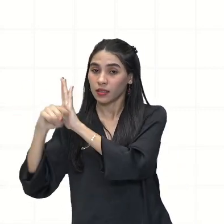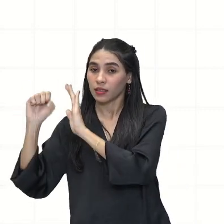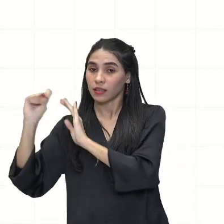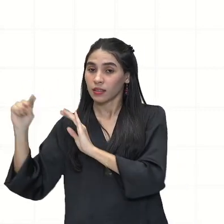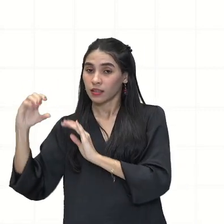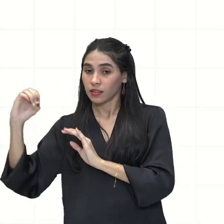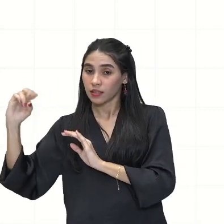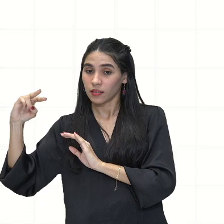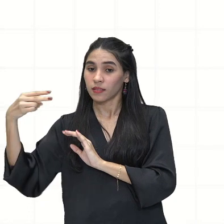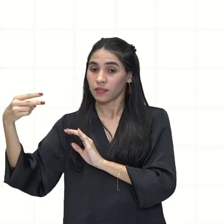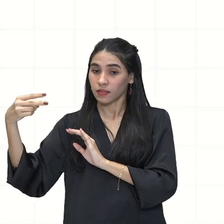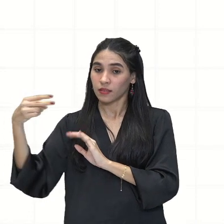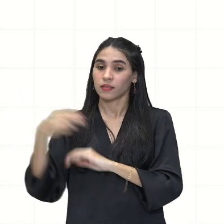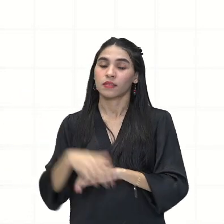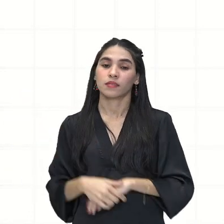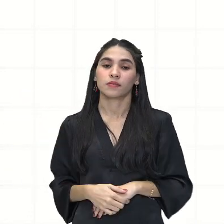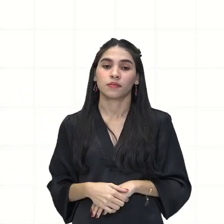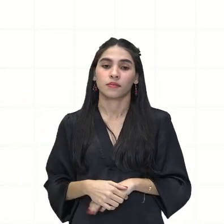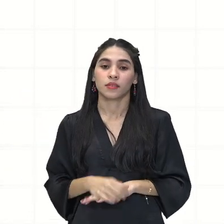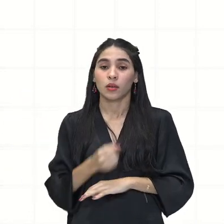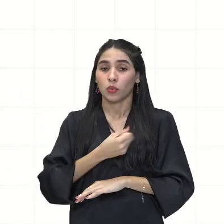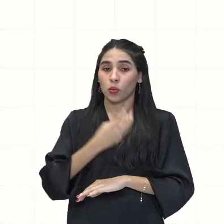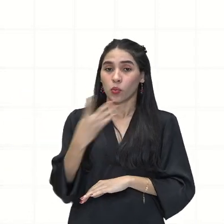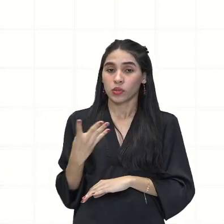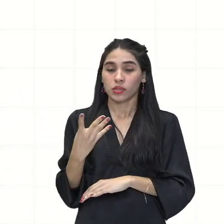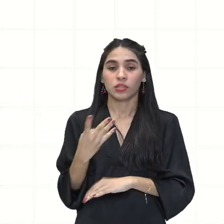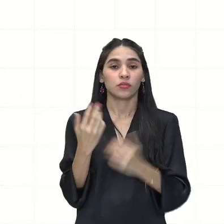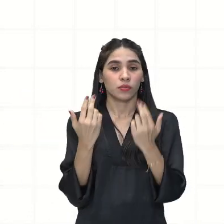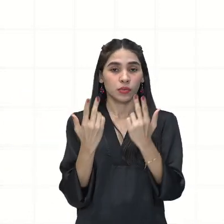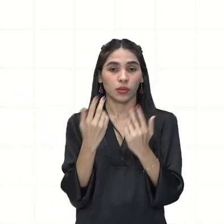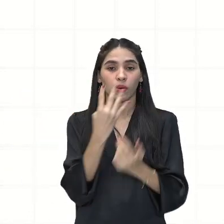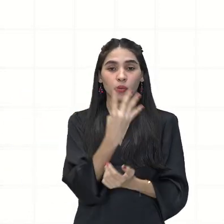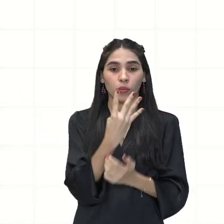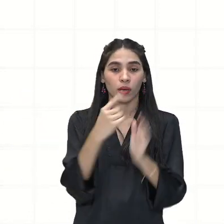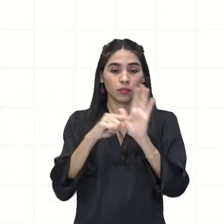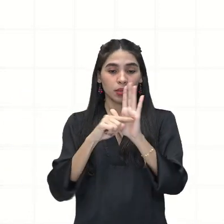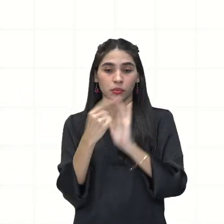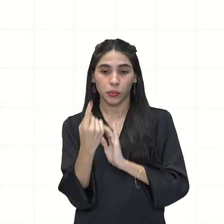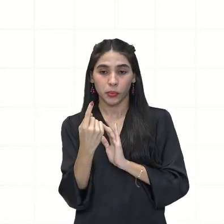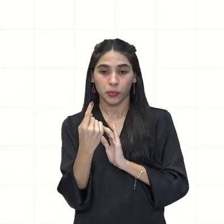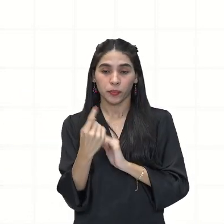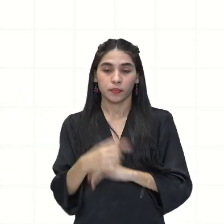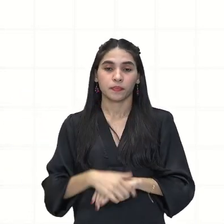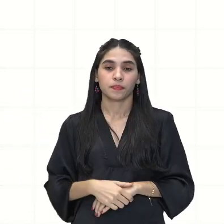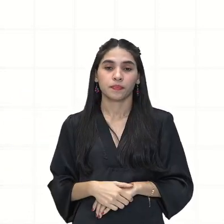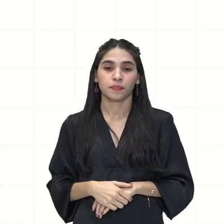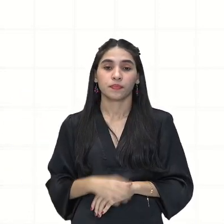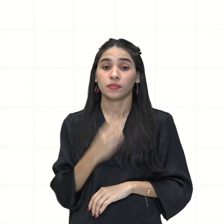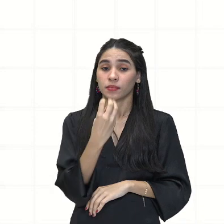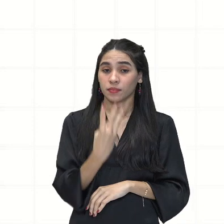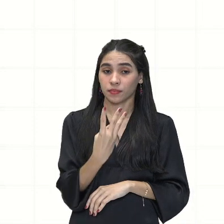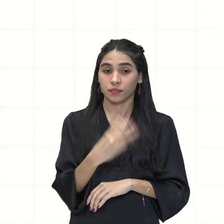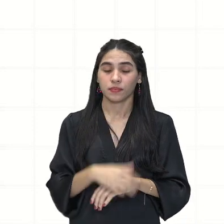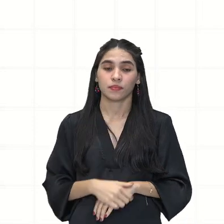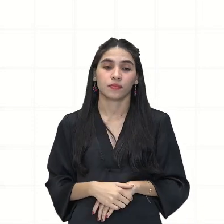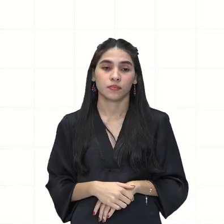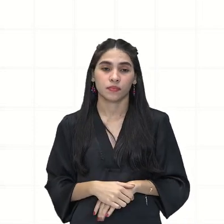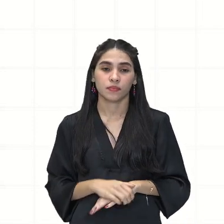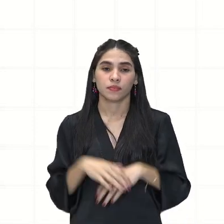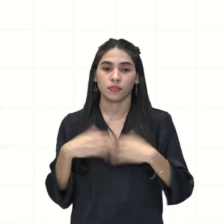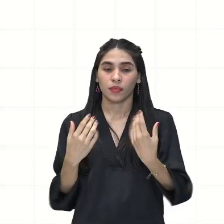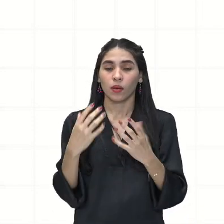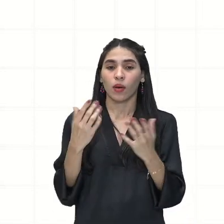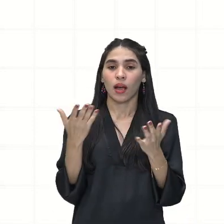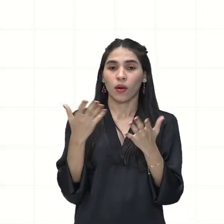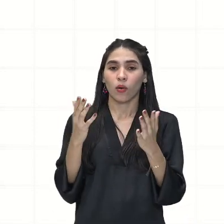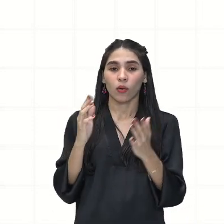média elevada ao quadrado. O quantitativo foi o mesmo, né? Total foi 4, 4 menos 1, 3. Então,